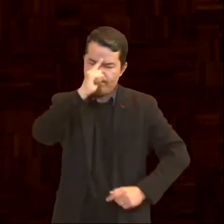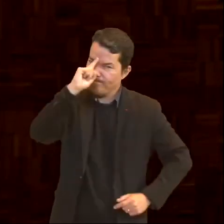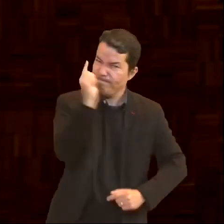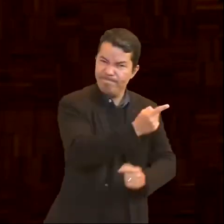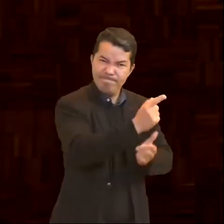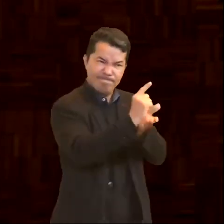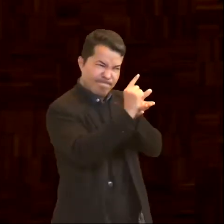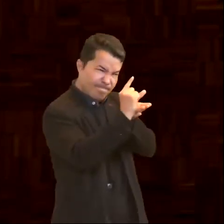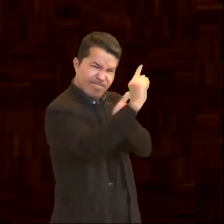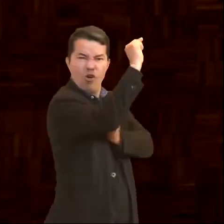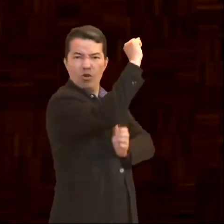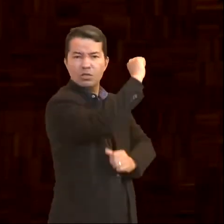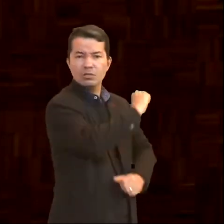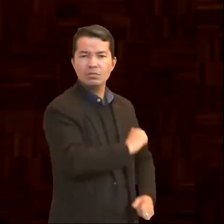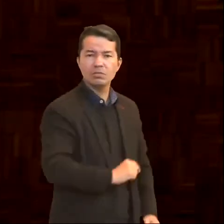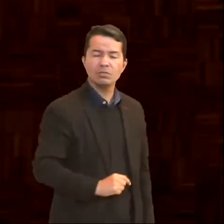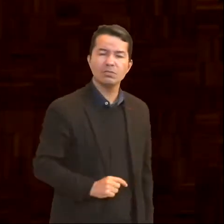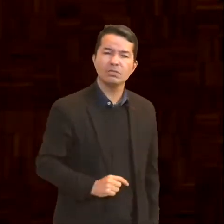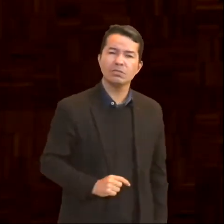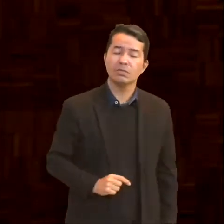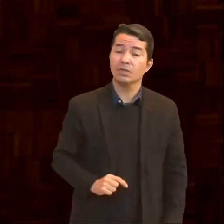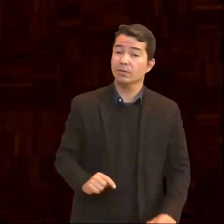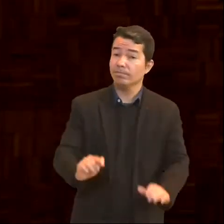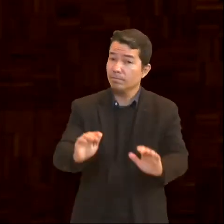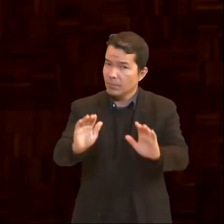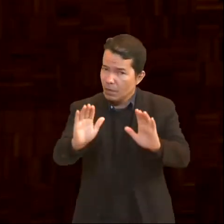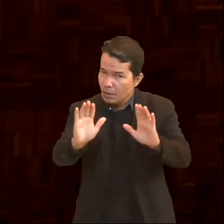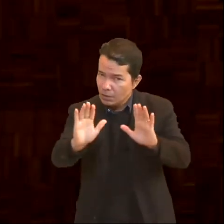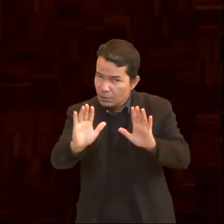coisas que Ele vai pedir de nós,